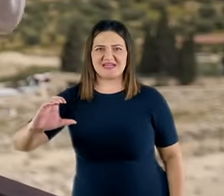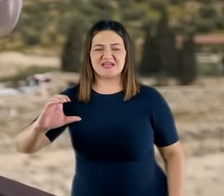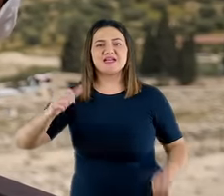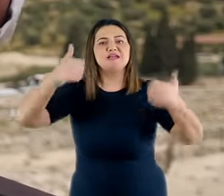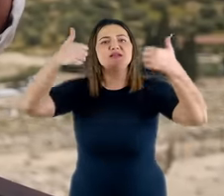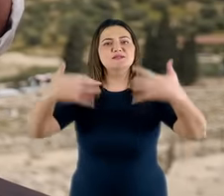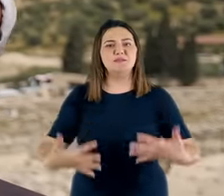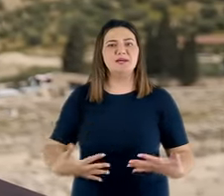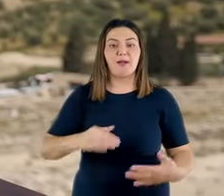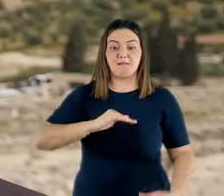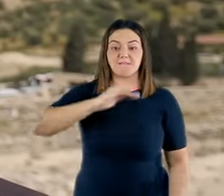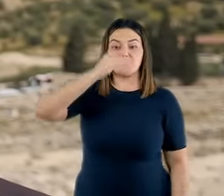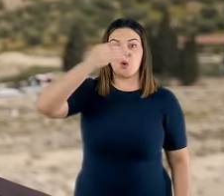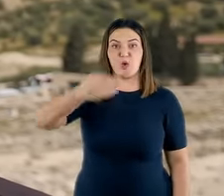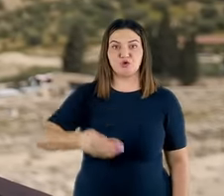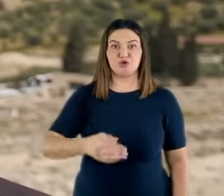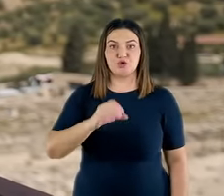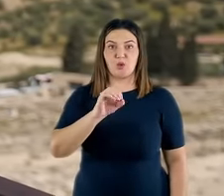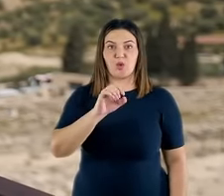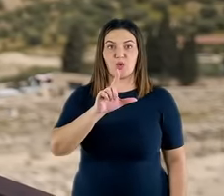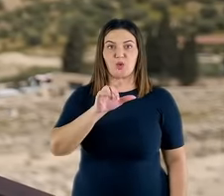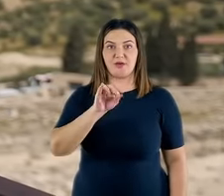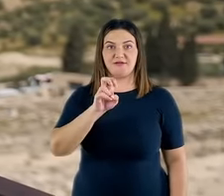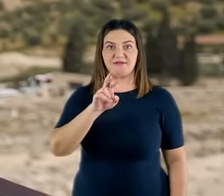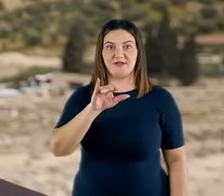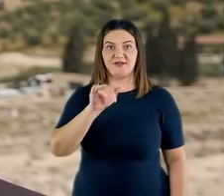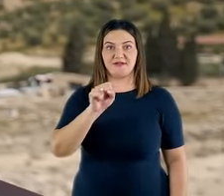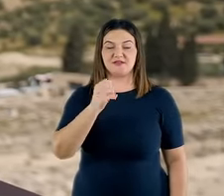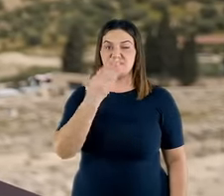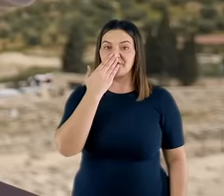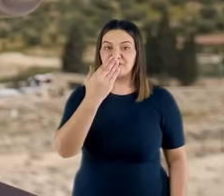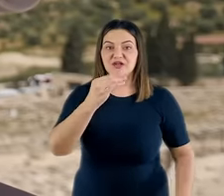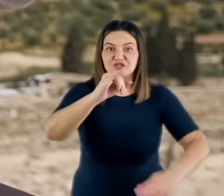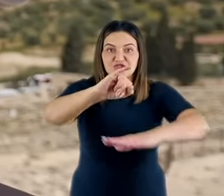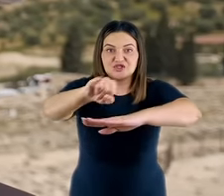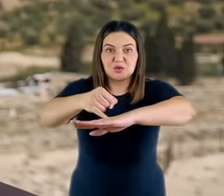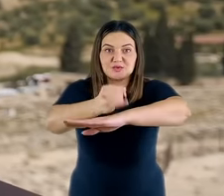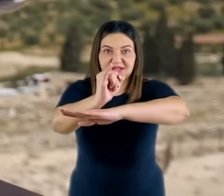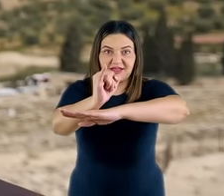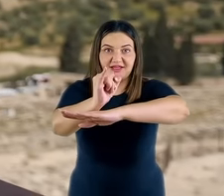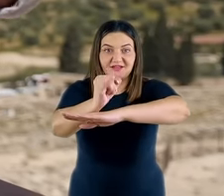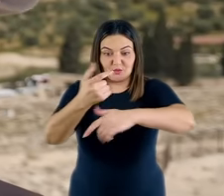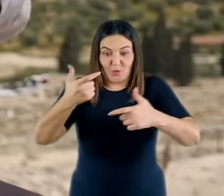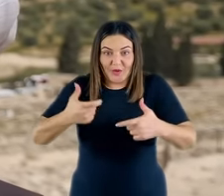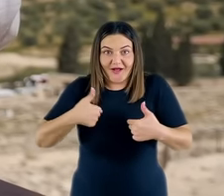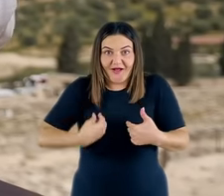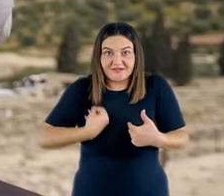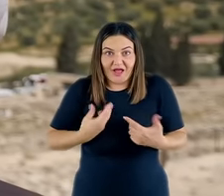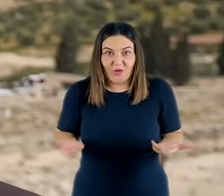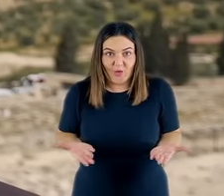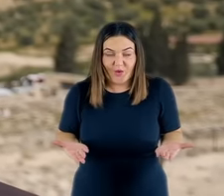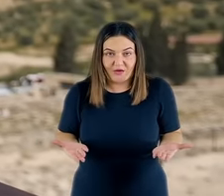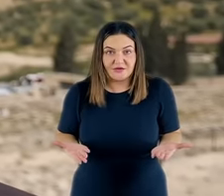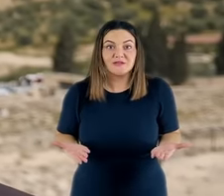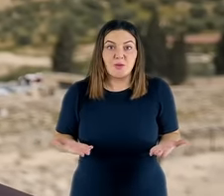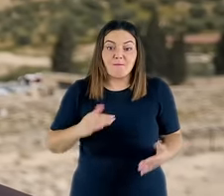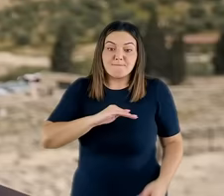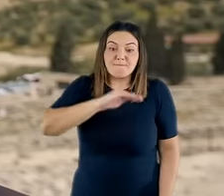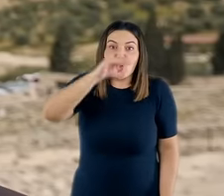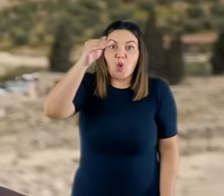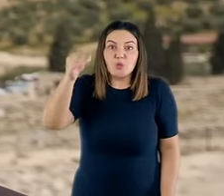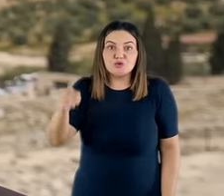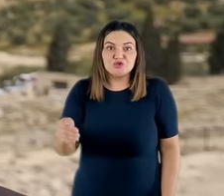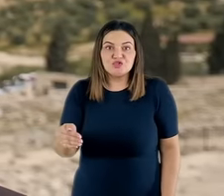O Monte das Oliveiras, que está defronte de Jerusalém, para o oriente, exatamente onde nós estamos. E este